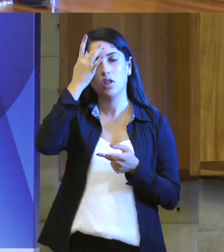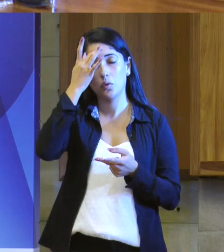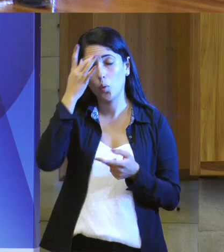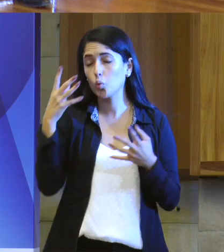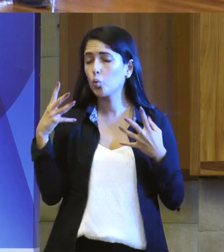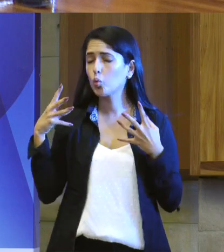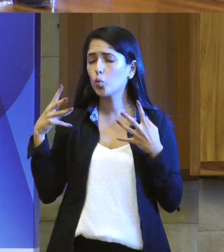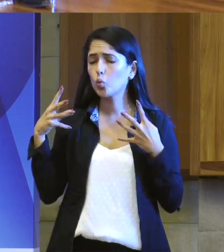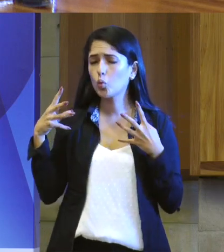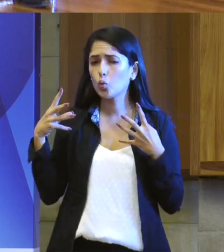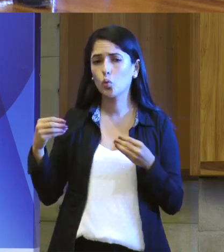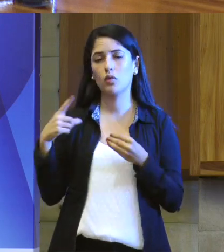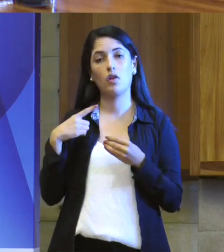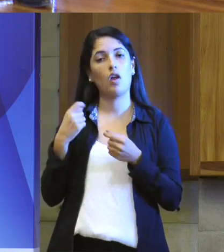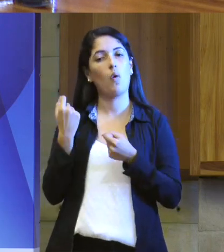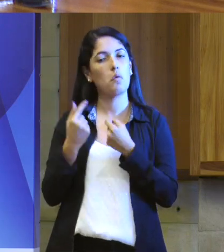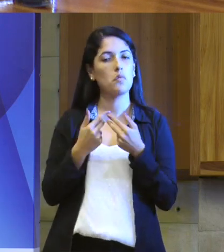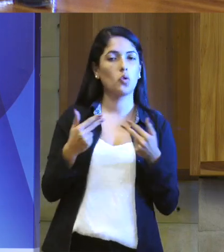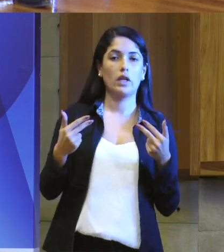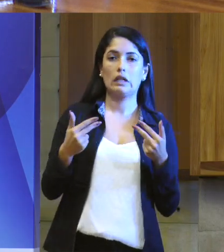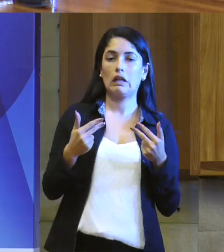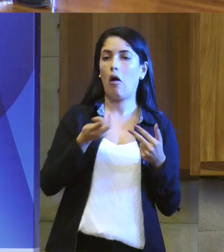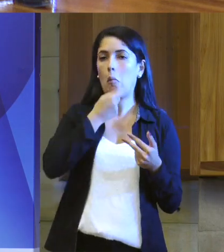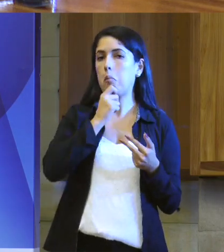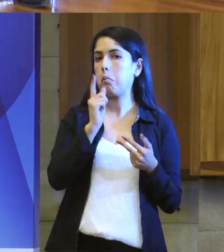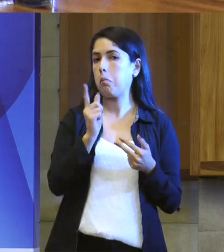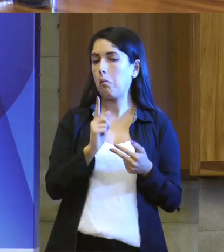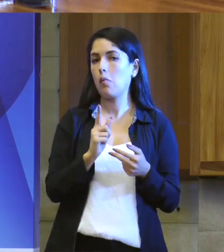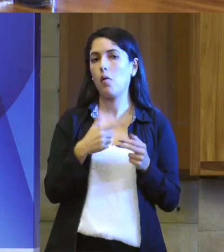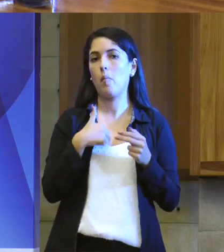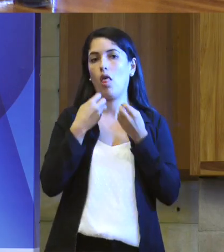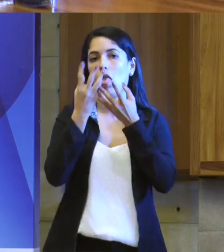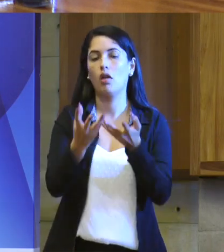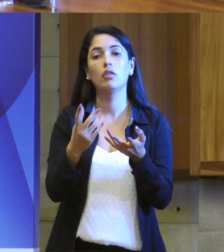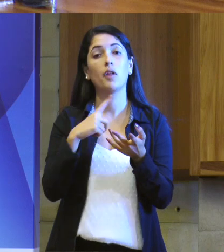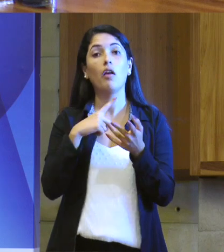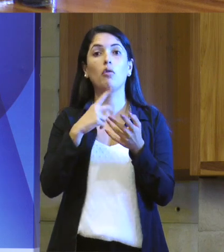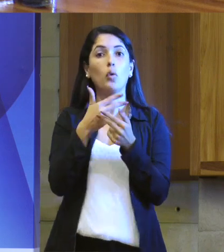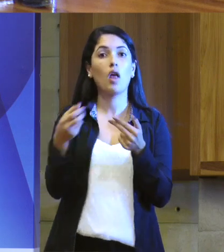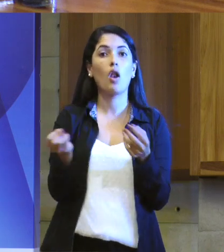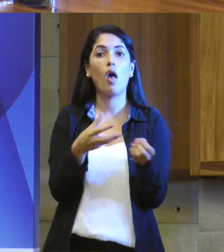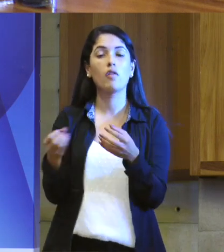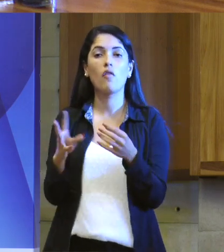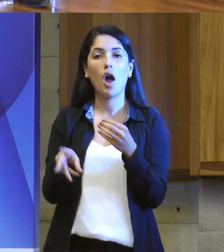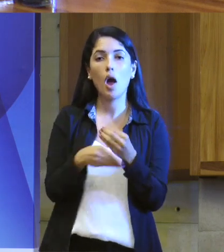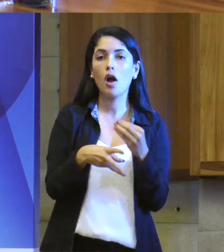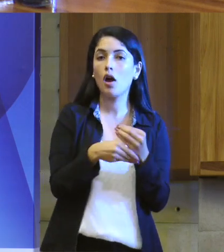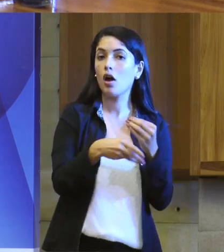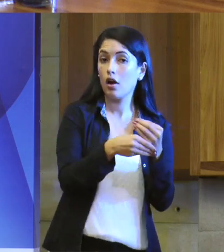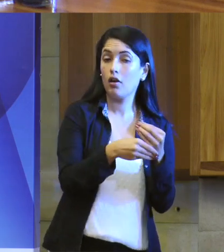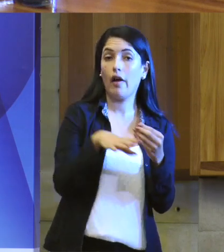inclusive é uma coisa que eu não posso dizer aqui mas há negociações nas quais nós estamos incluindo capítulos que não existem em nenhuma outra